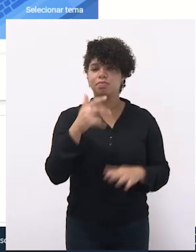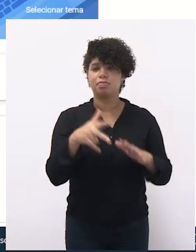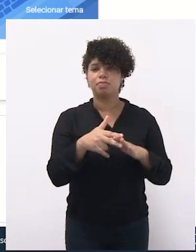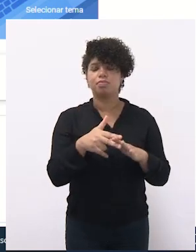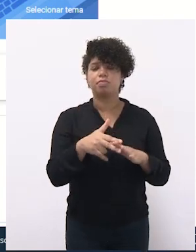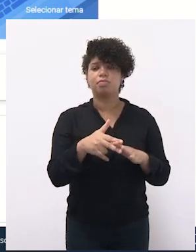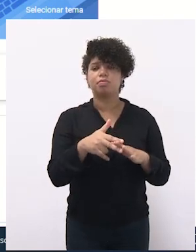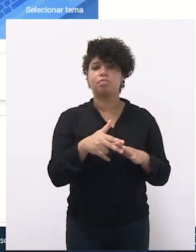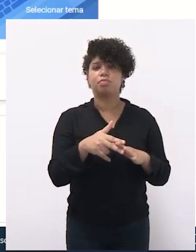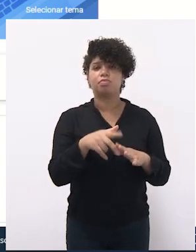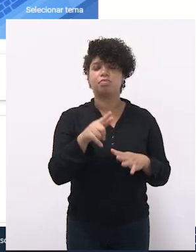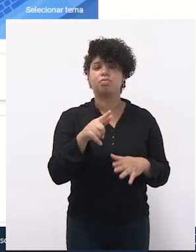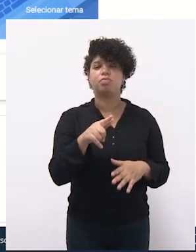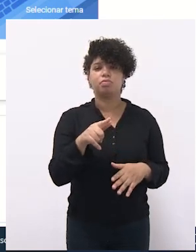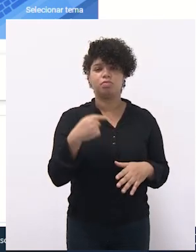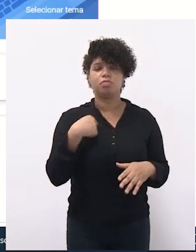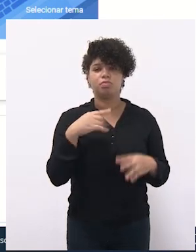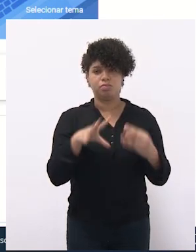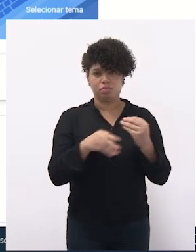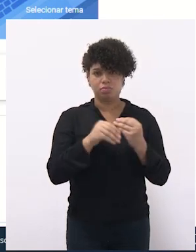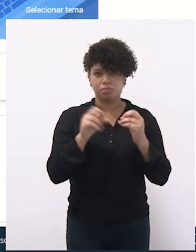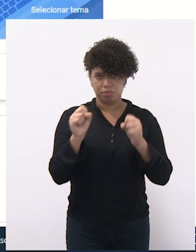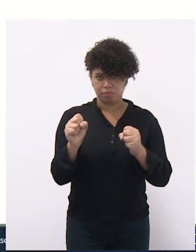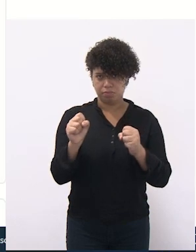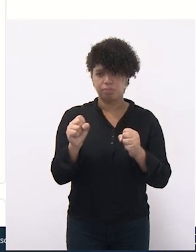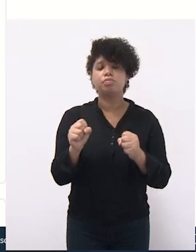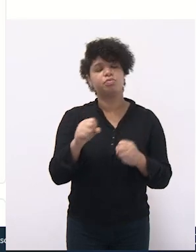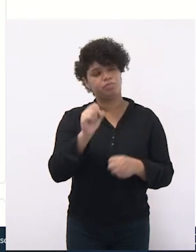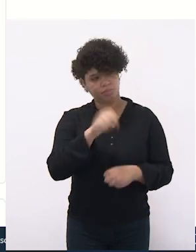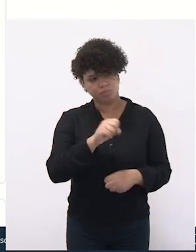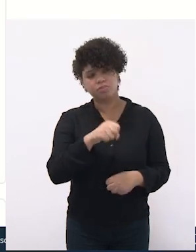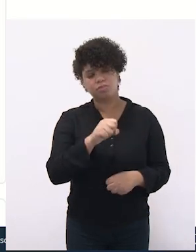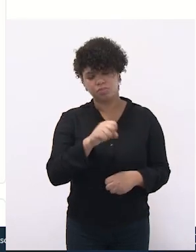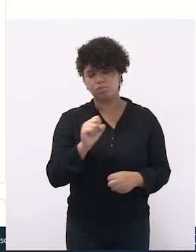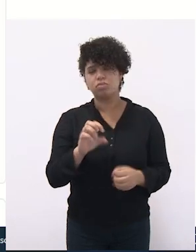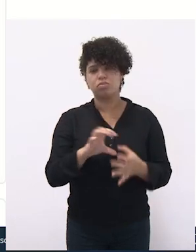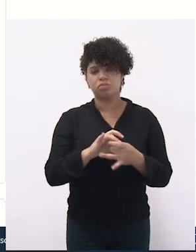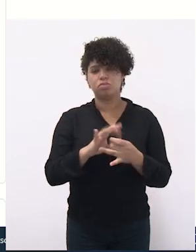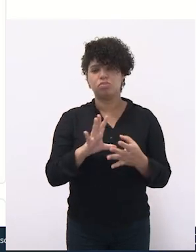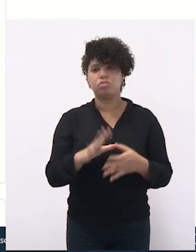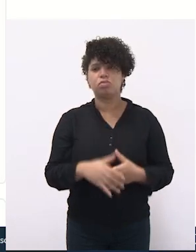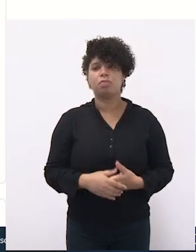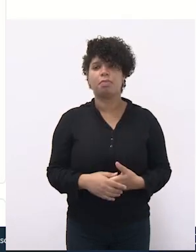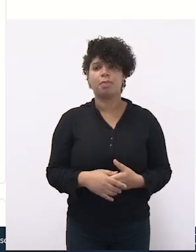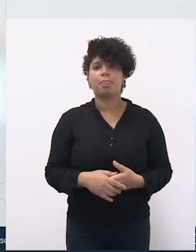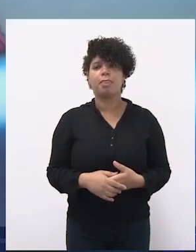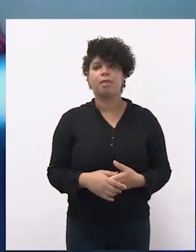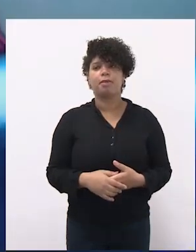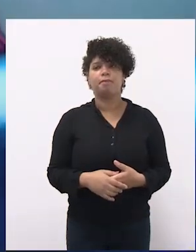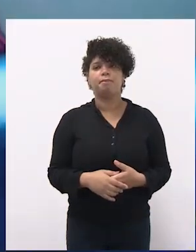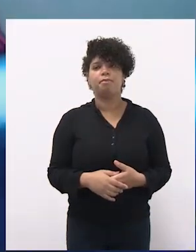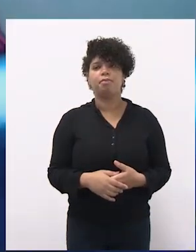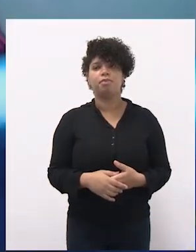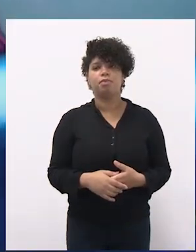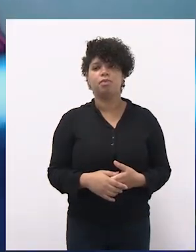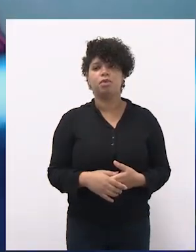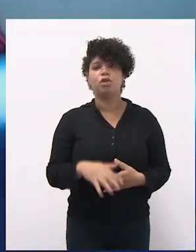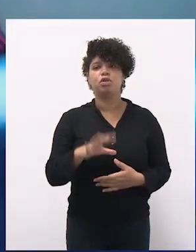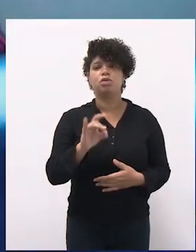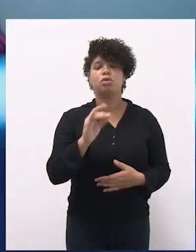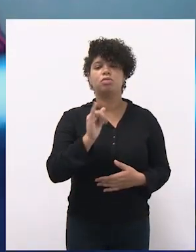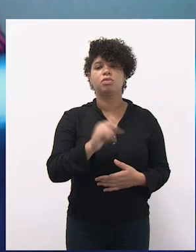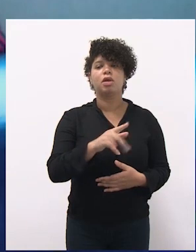Paula, posso só complementar uma coisinha com vocês? Pode. Eu queria só alertar